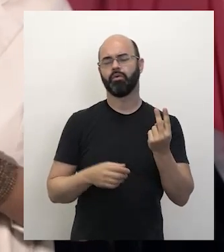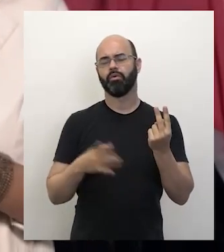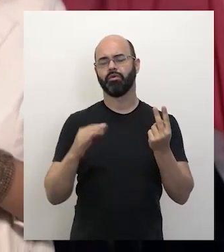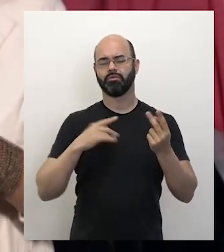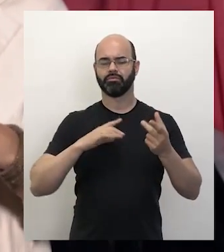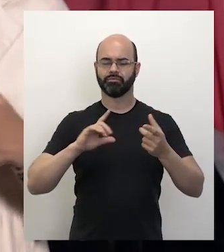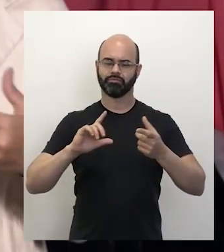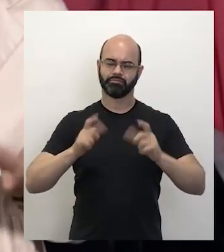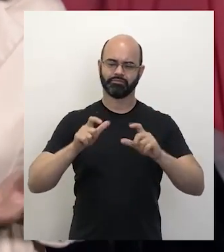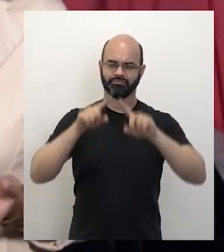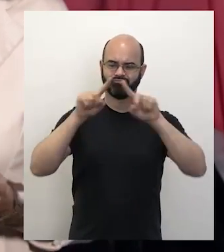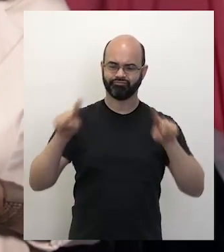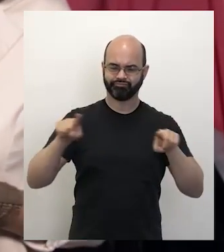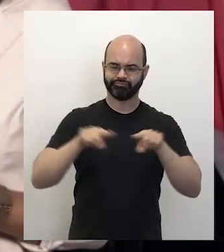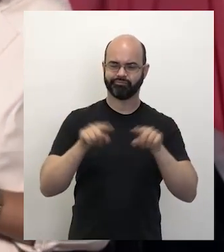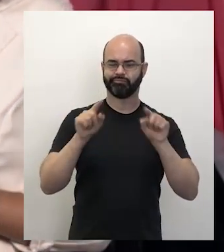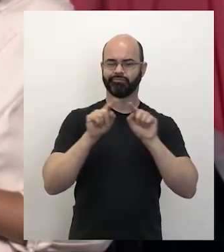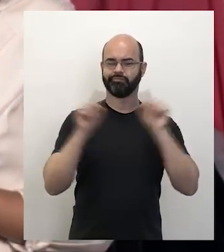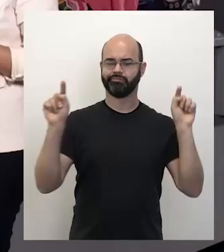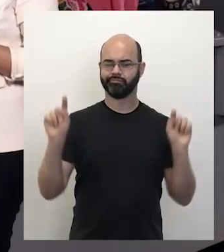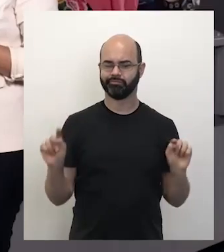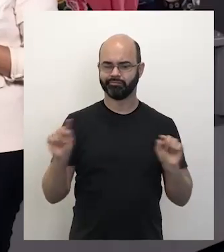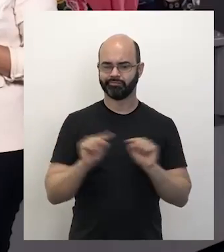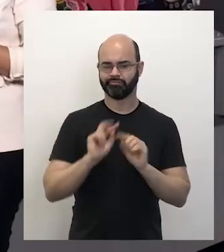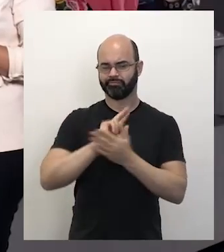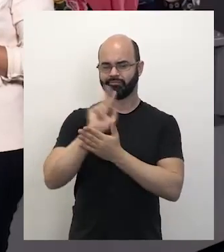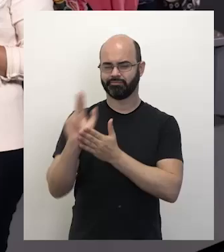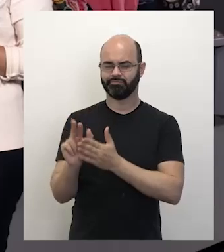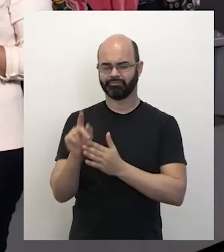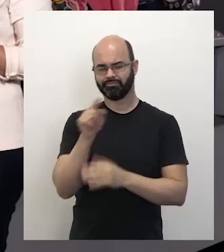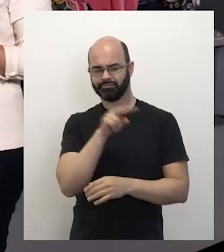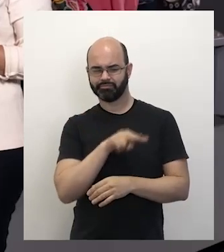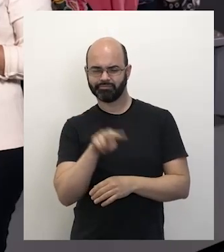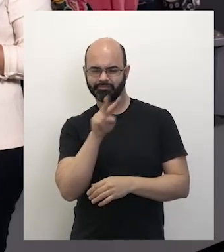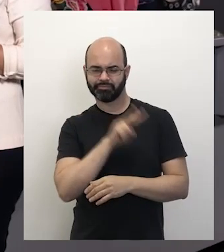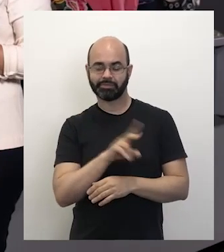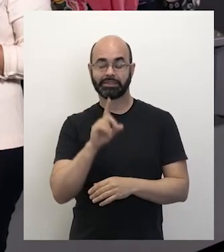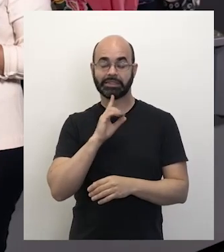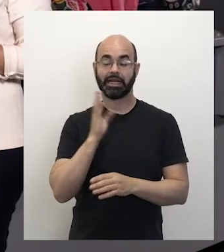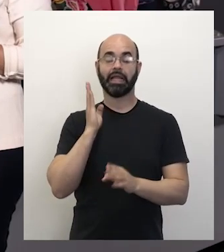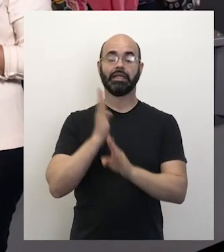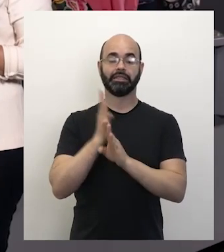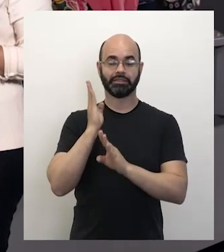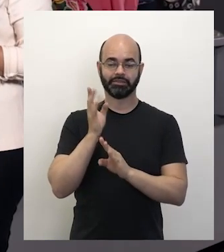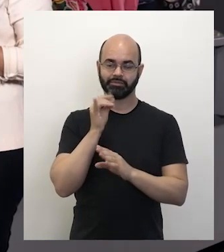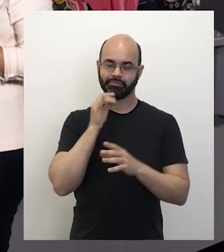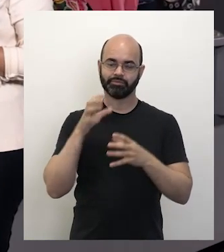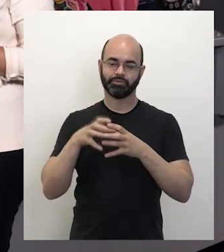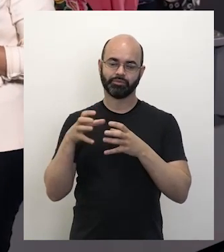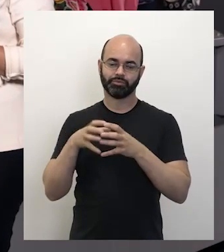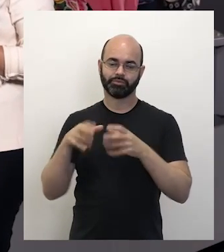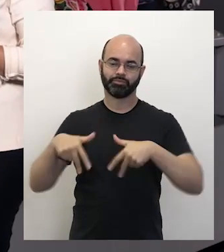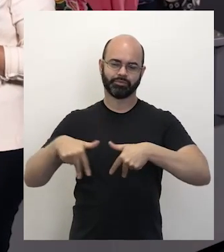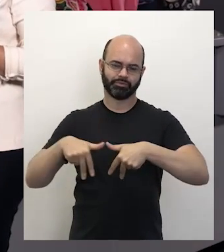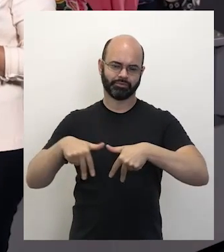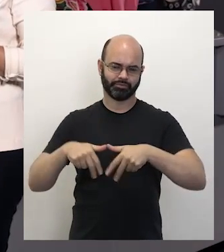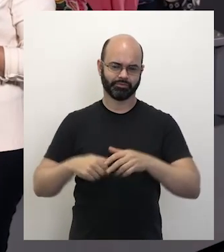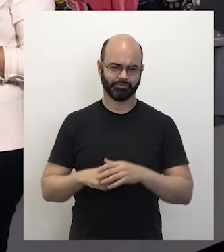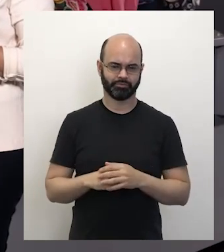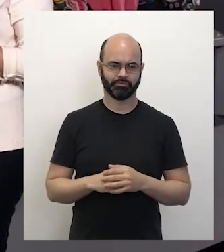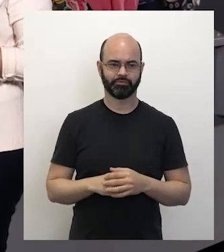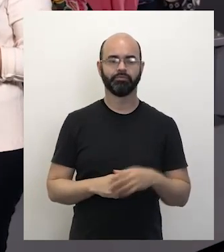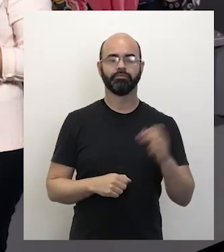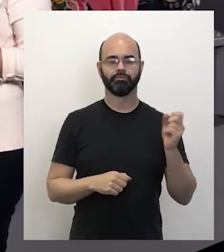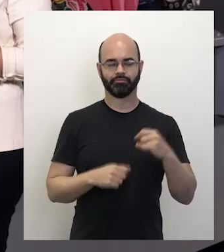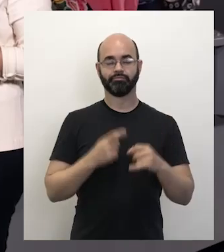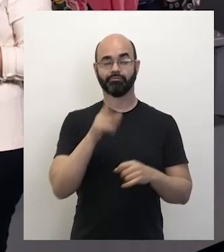uma civilização ou uma etnia? Toda essa ancestralidade indígena, eles tinham como formas de